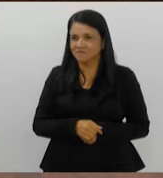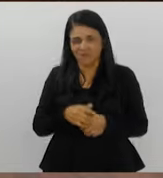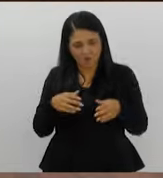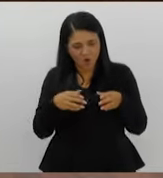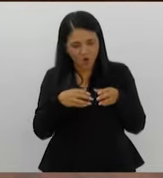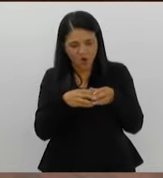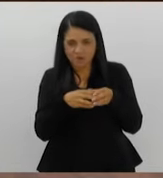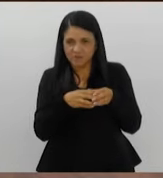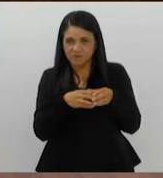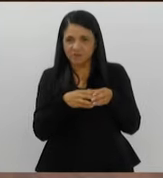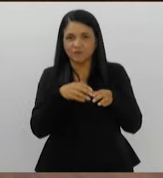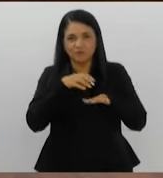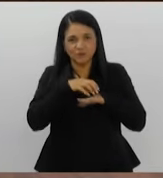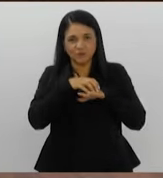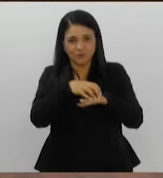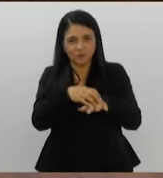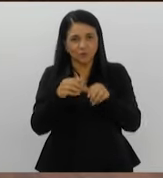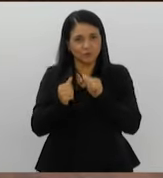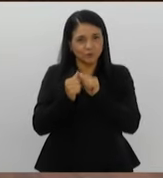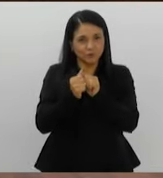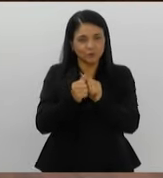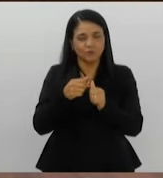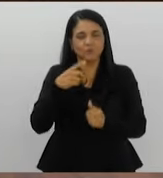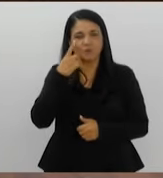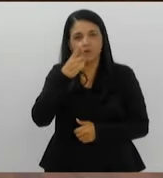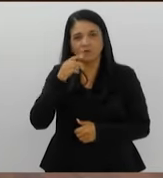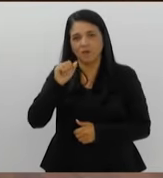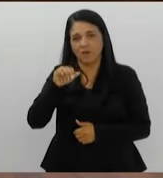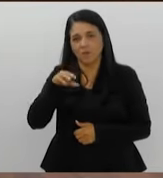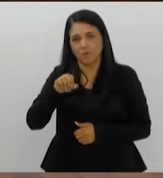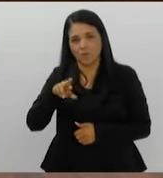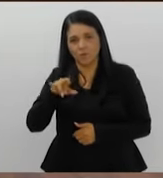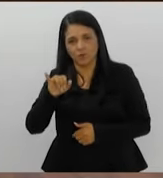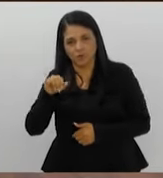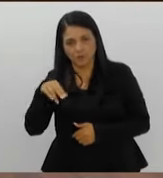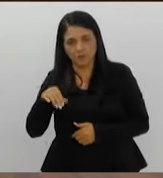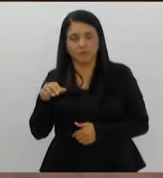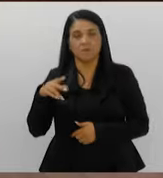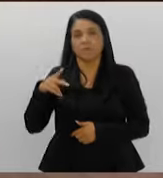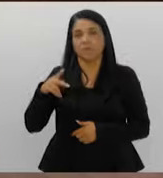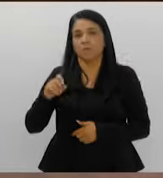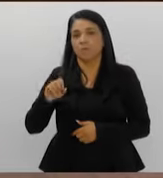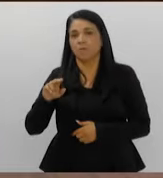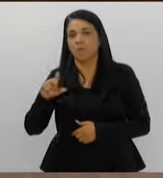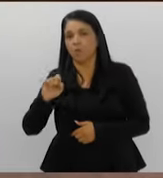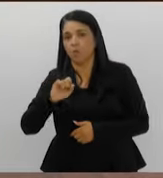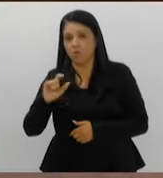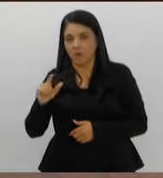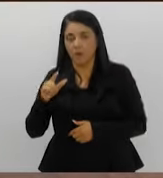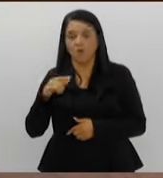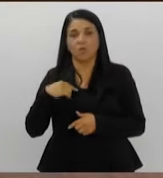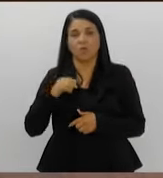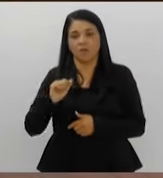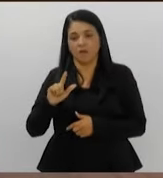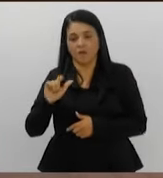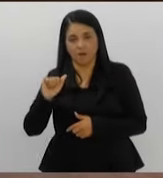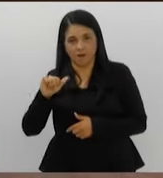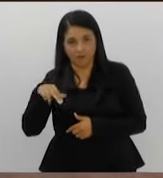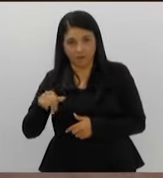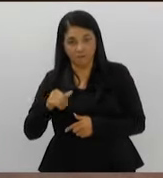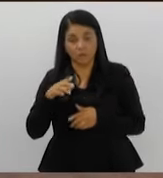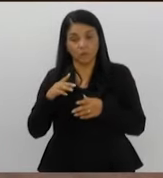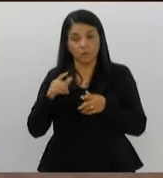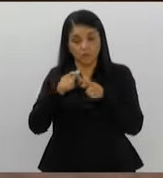de Transporte, junto com o deputado Rodrigo Amorim, deputado Alan Lopes, deputado Pobel, fomos até um depósito público